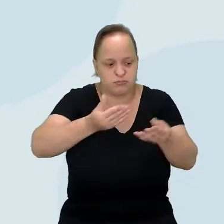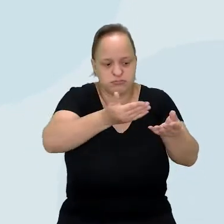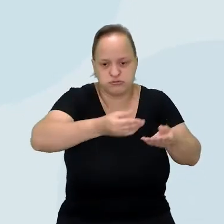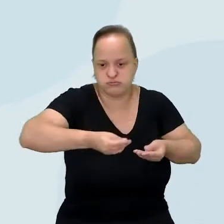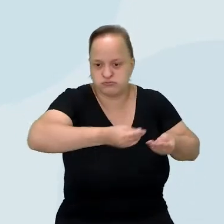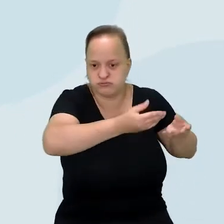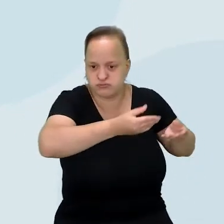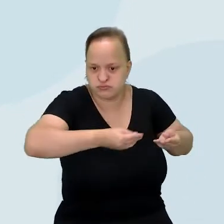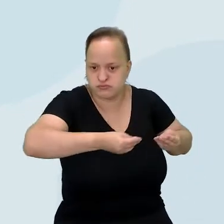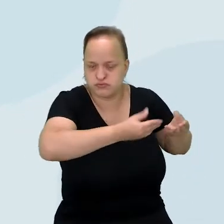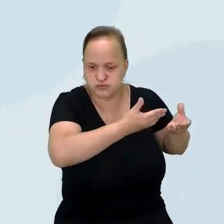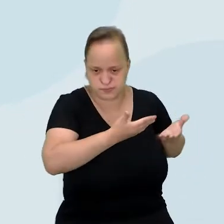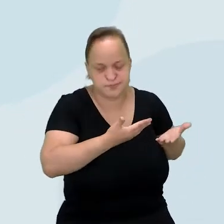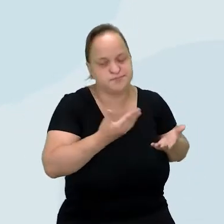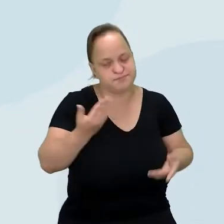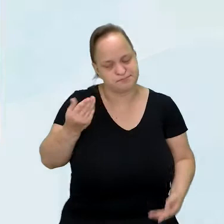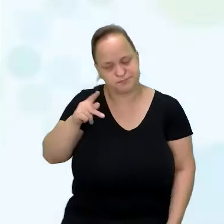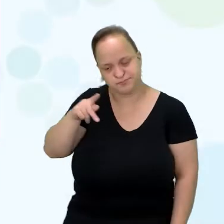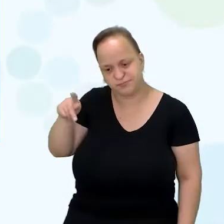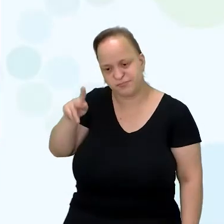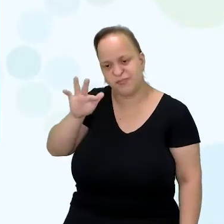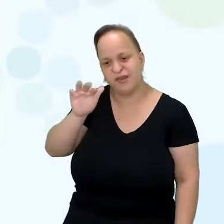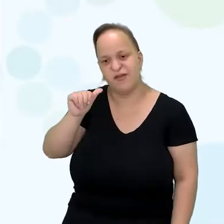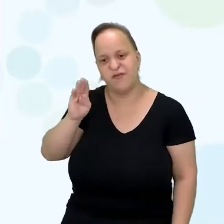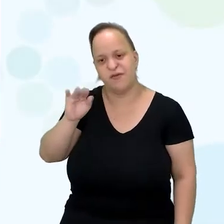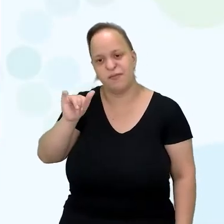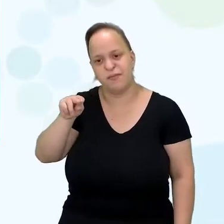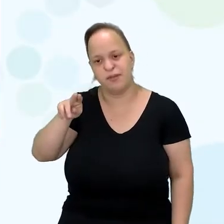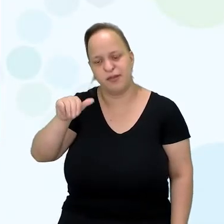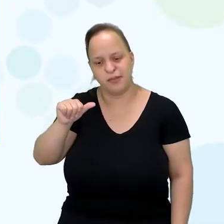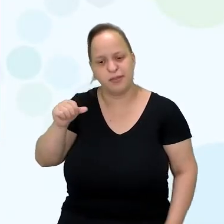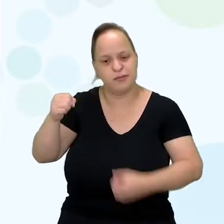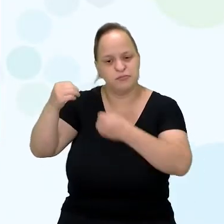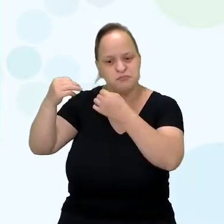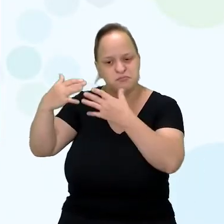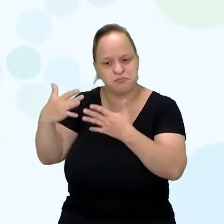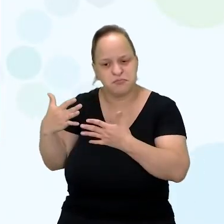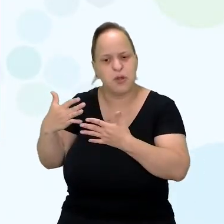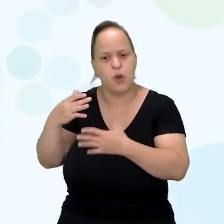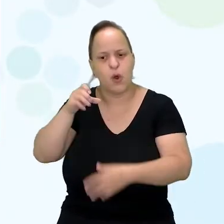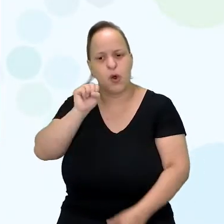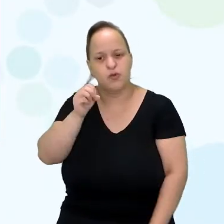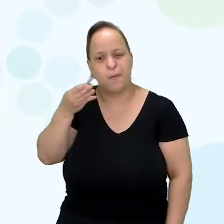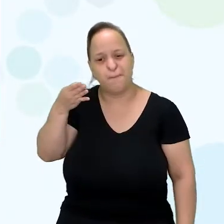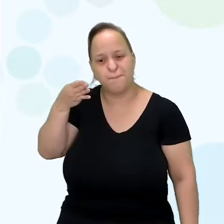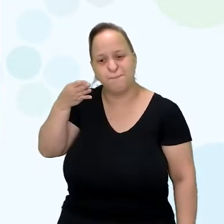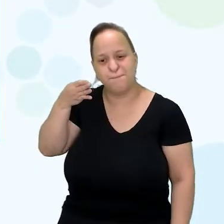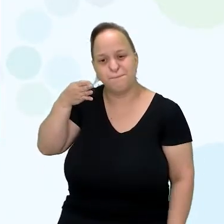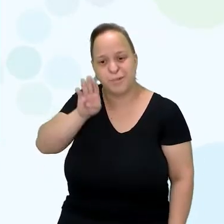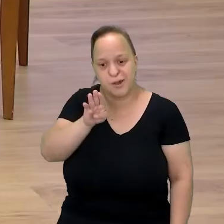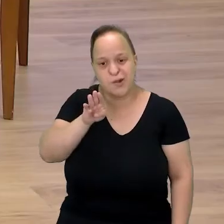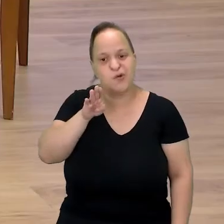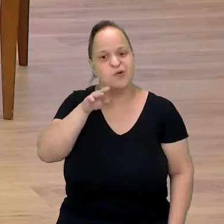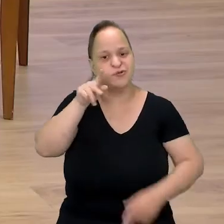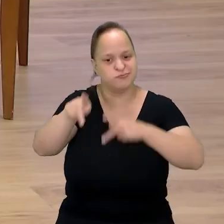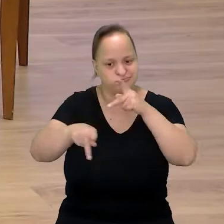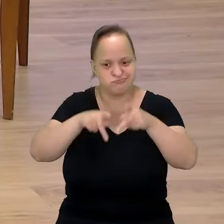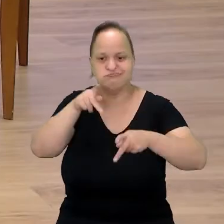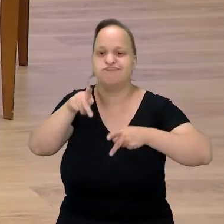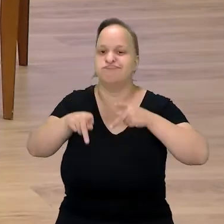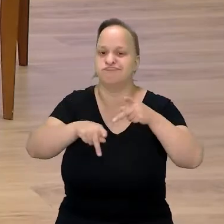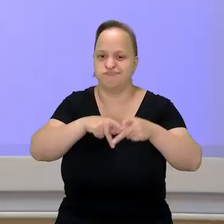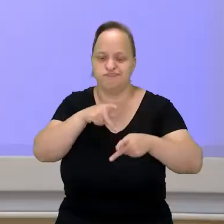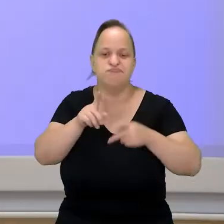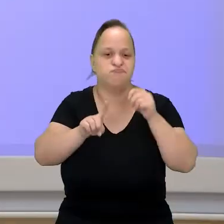professora Fabiana, 8 bilhões. Atingimos essa casa aí Dia 15 de população. Ou 14 agora, desse